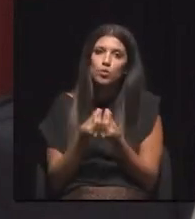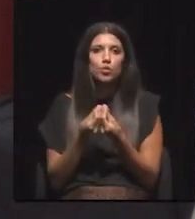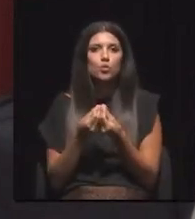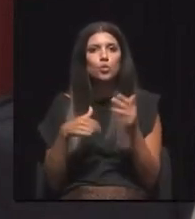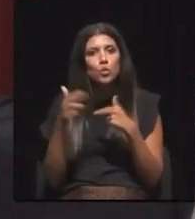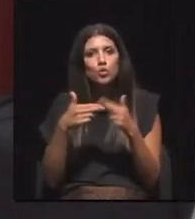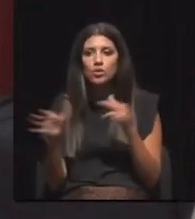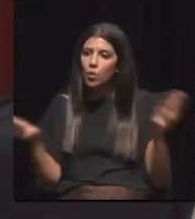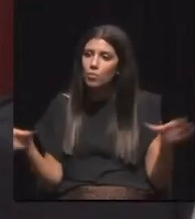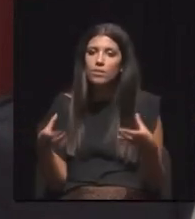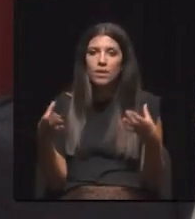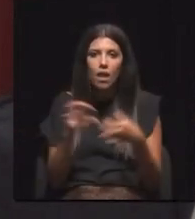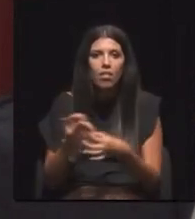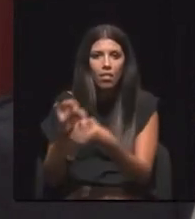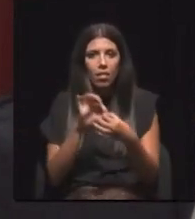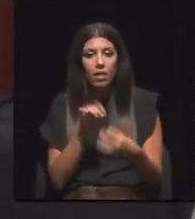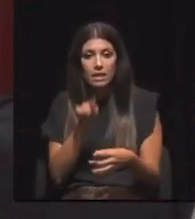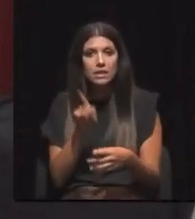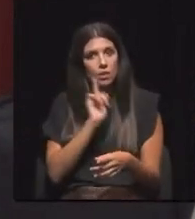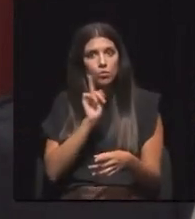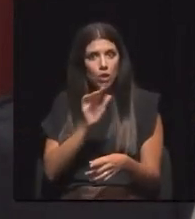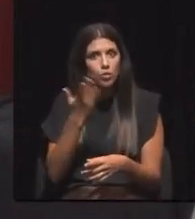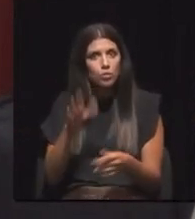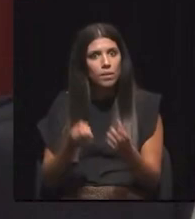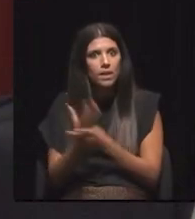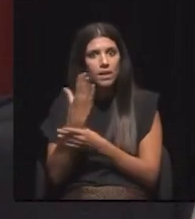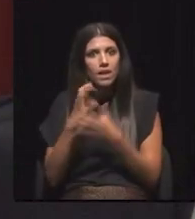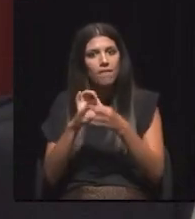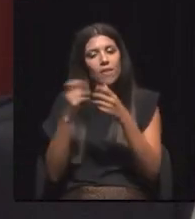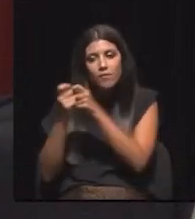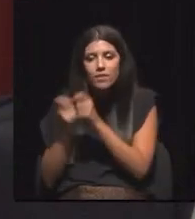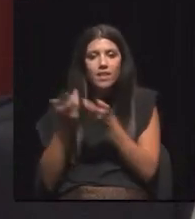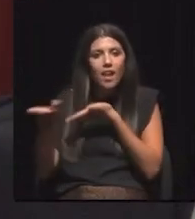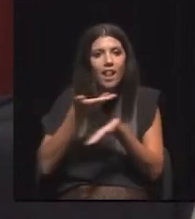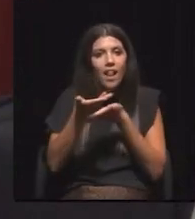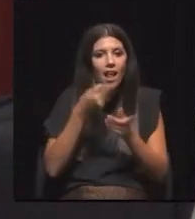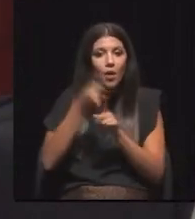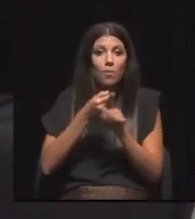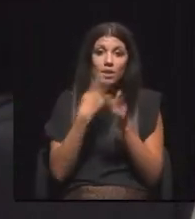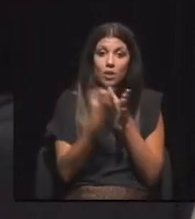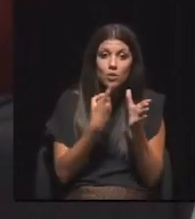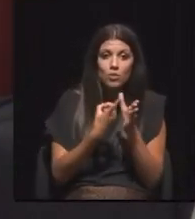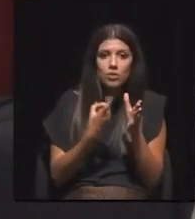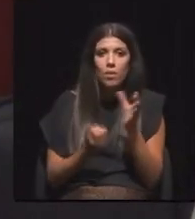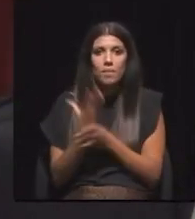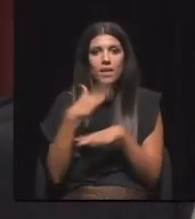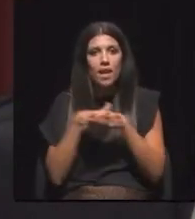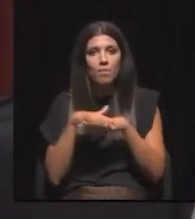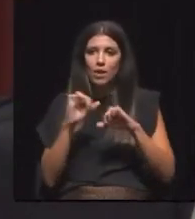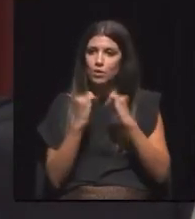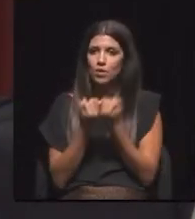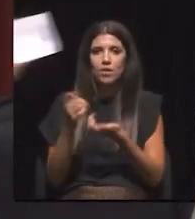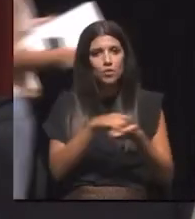na construção de comunidade e tudo isto é essencial para criar laços de vizinhança, para combater a solidão, para criar uma rede social